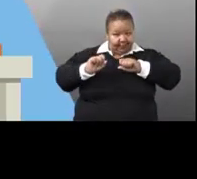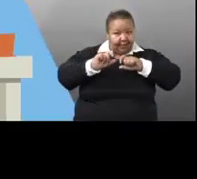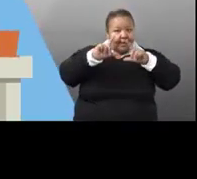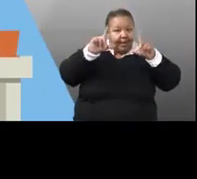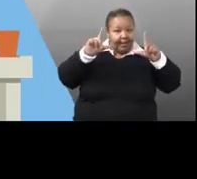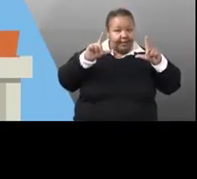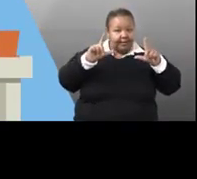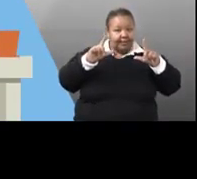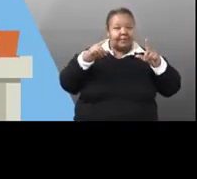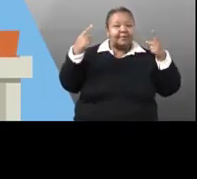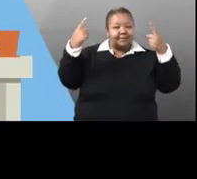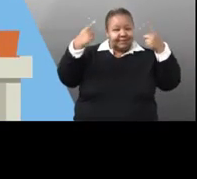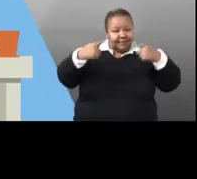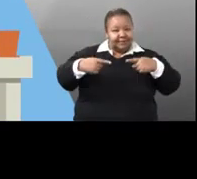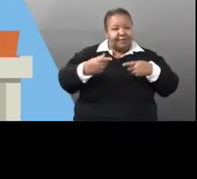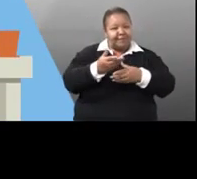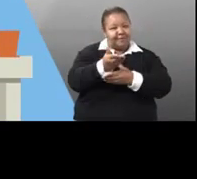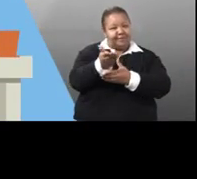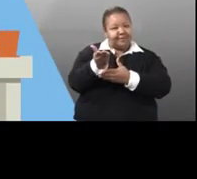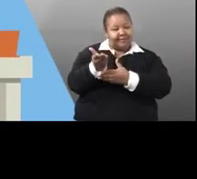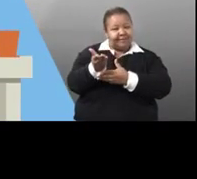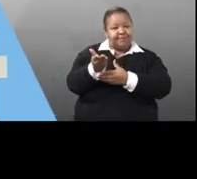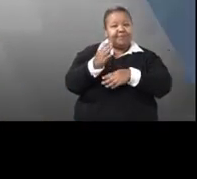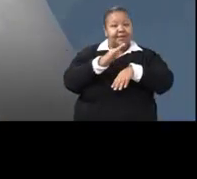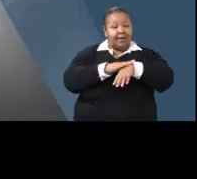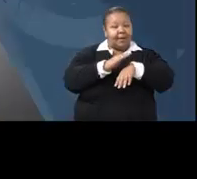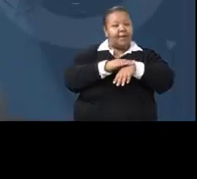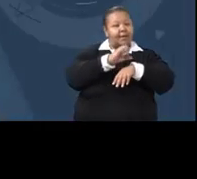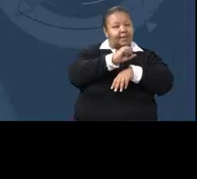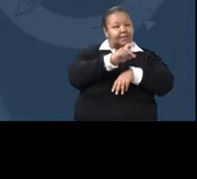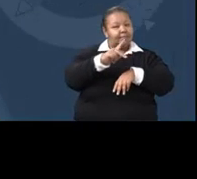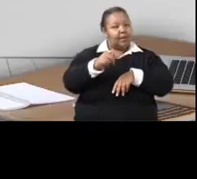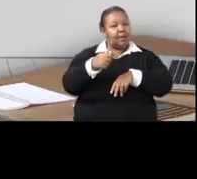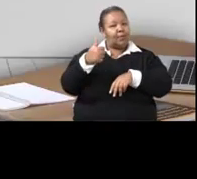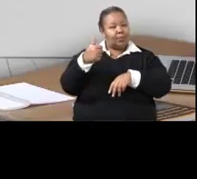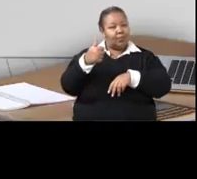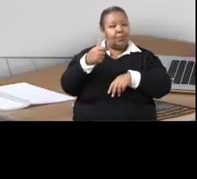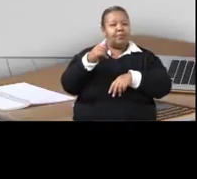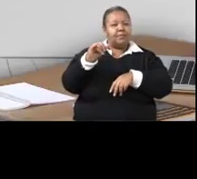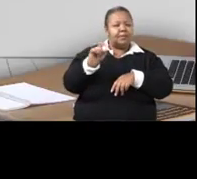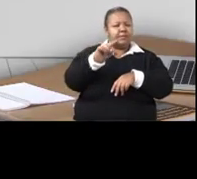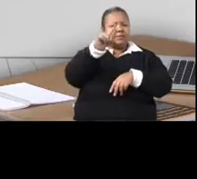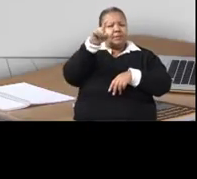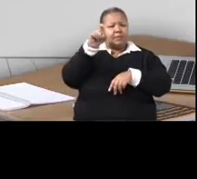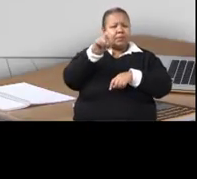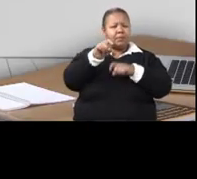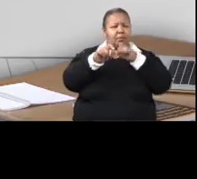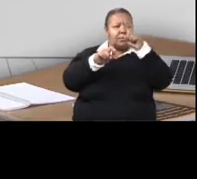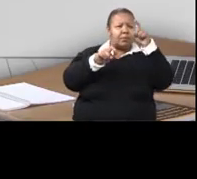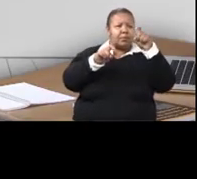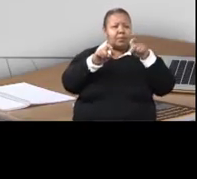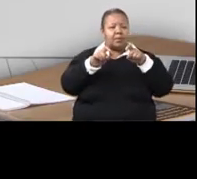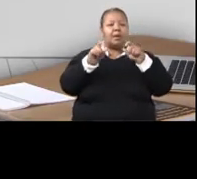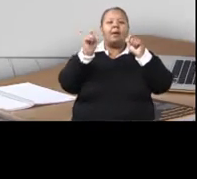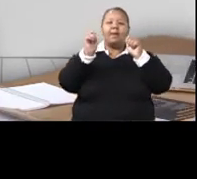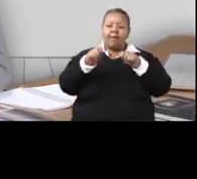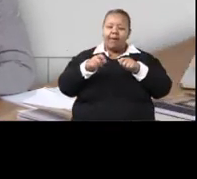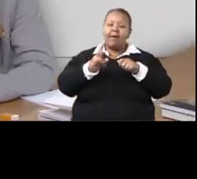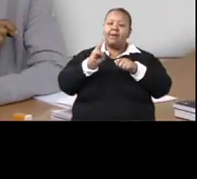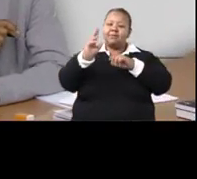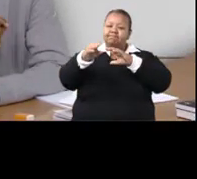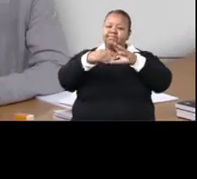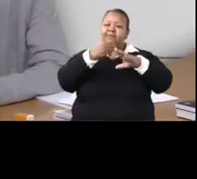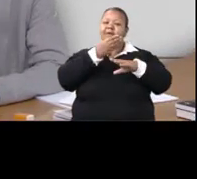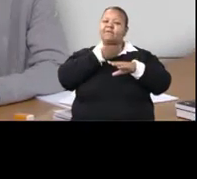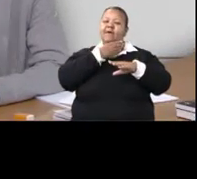claro? Então o desafio está com você. É hora da SP1. Caso surja um ponto de interrogação, você pode sempre